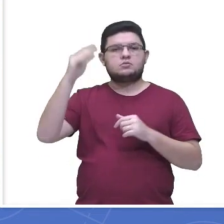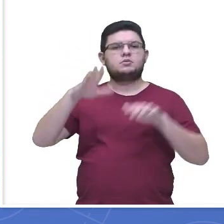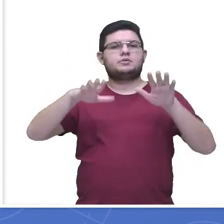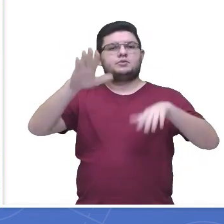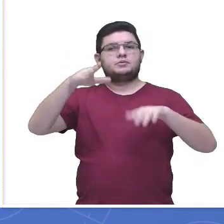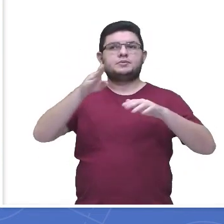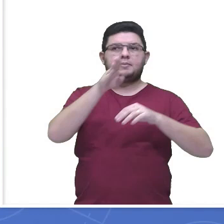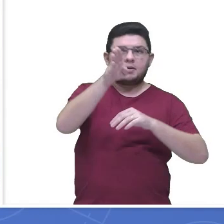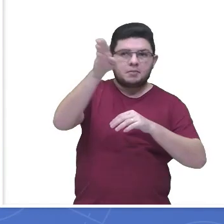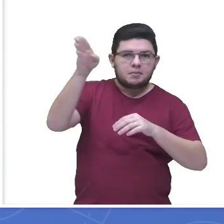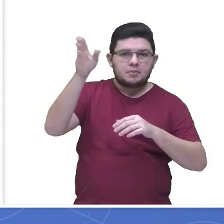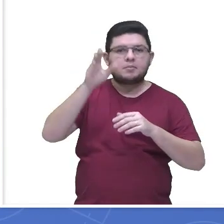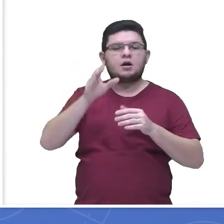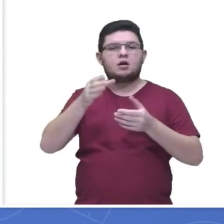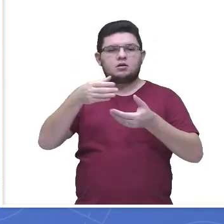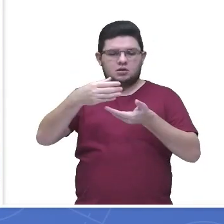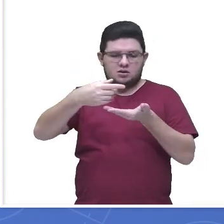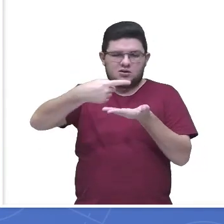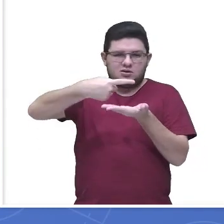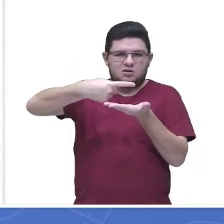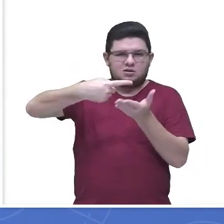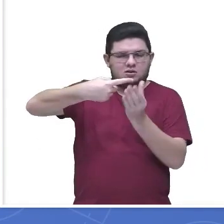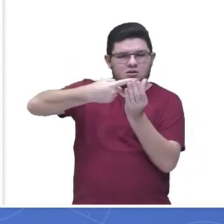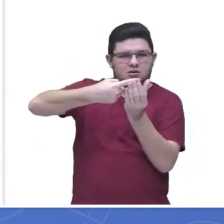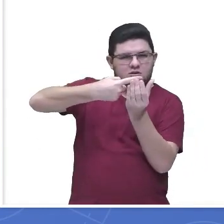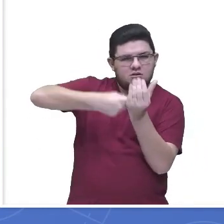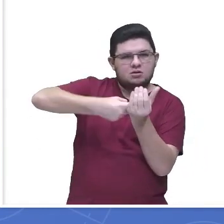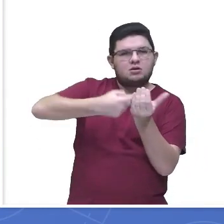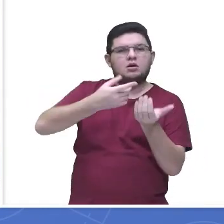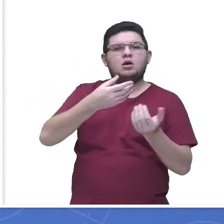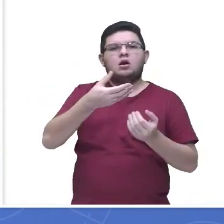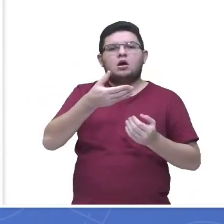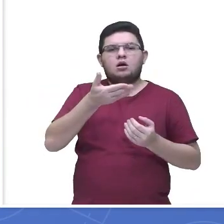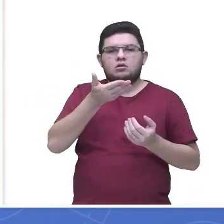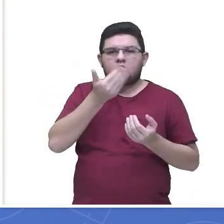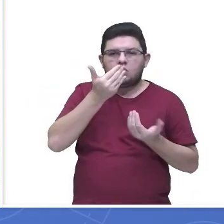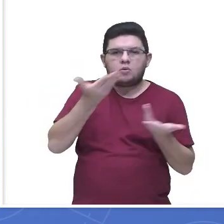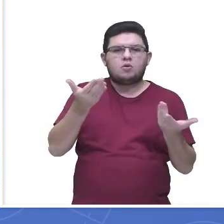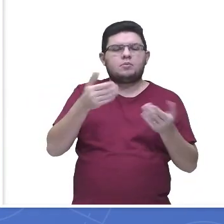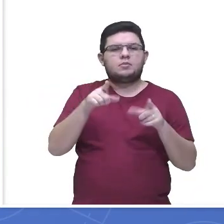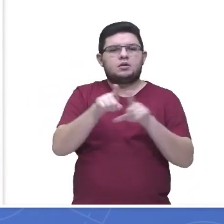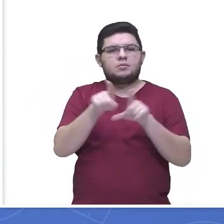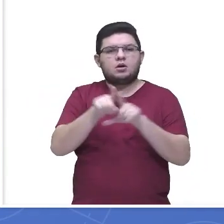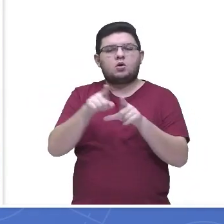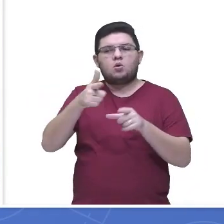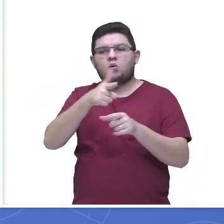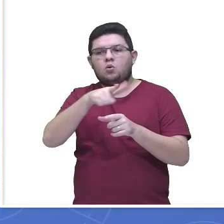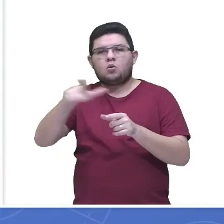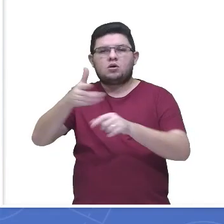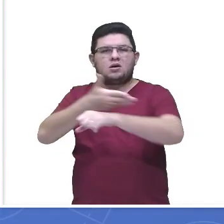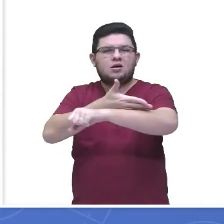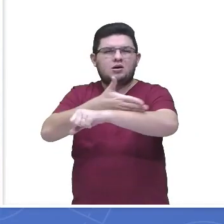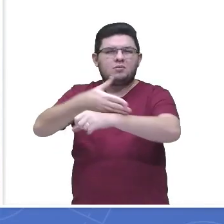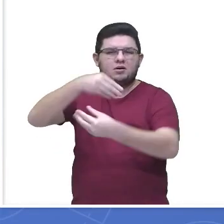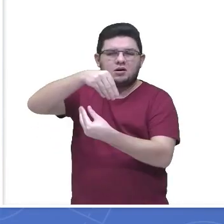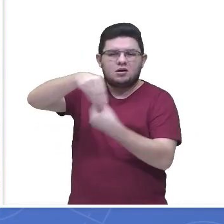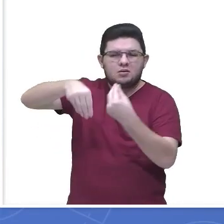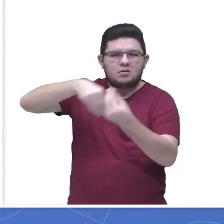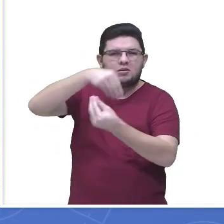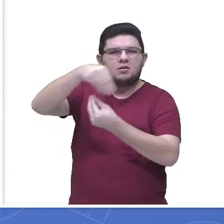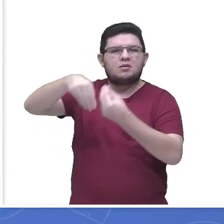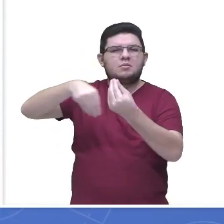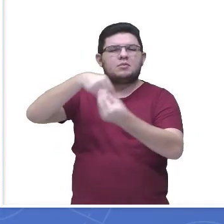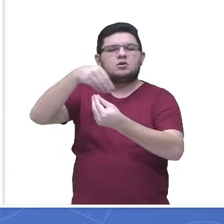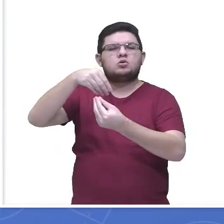3x10, ou o cachorro-quente da esquina, e aquela maionese caseira, né? Que é uma delícia, mas aí às vezes a gente